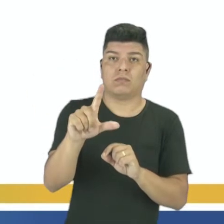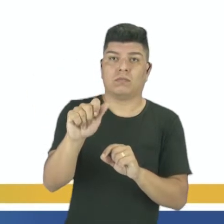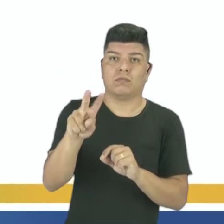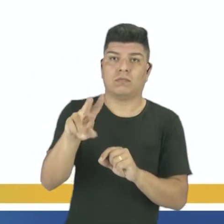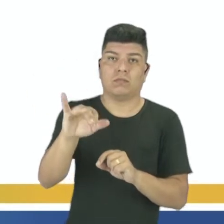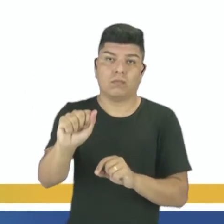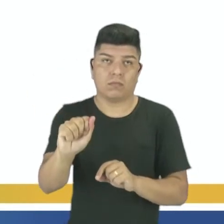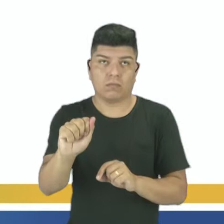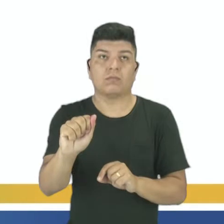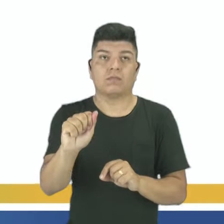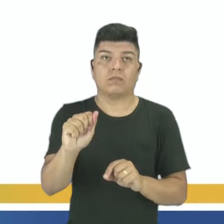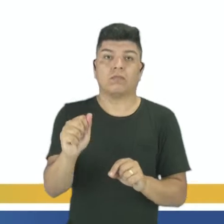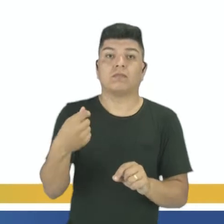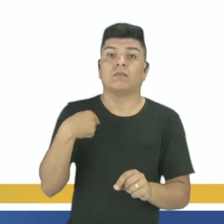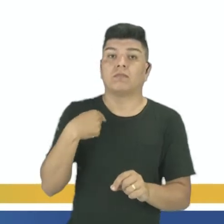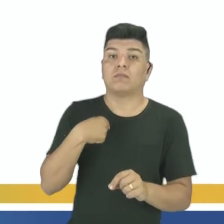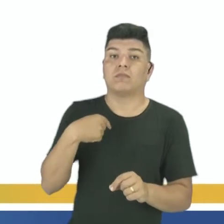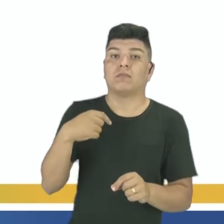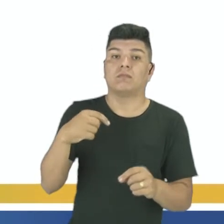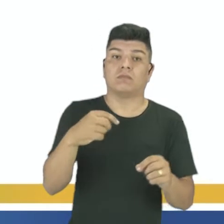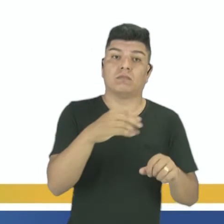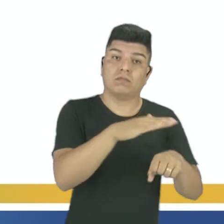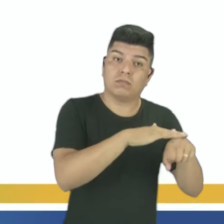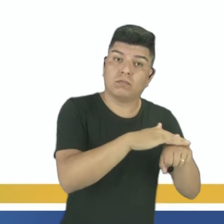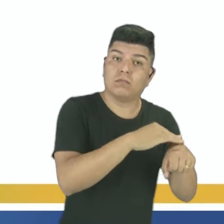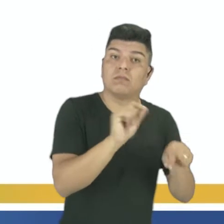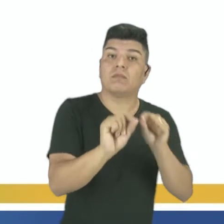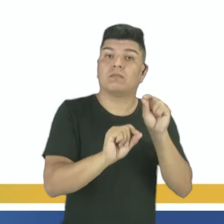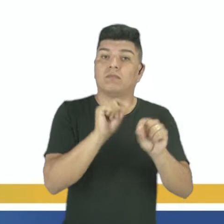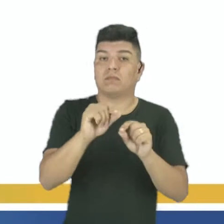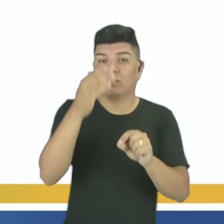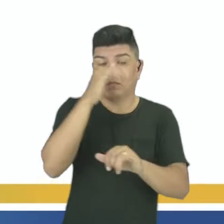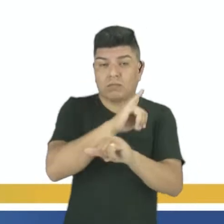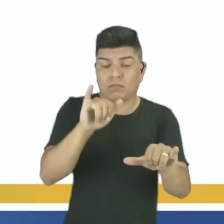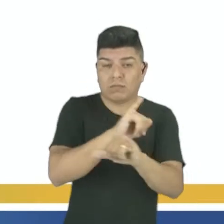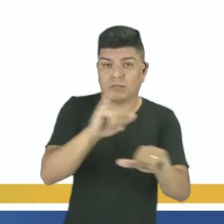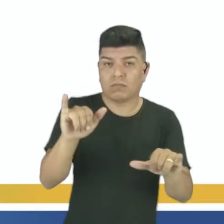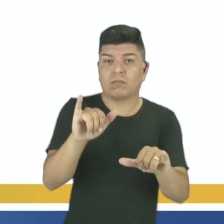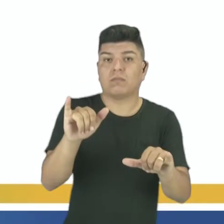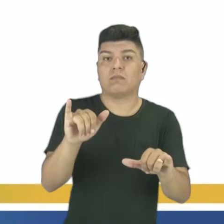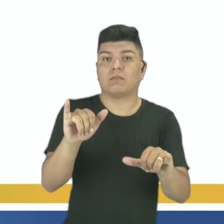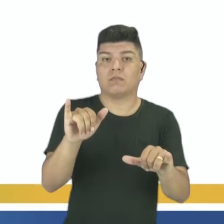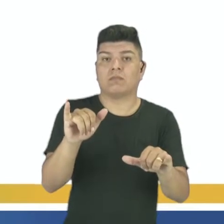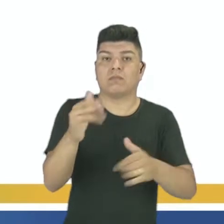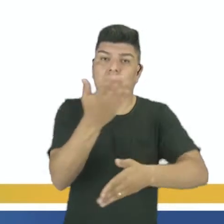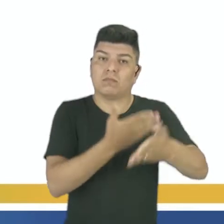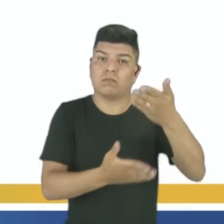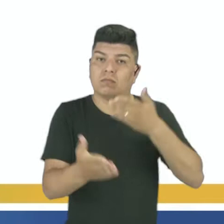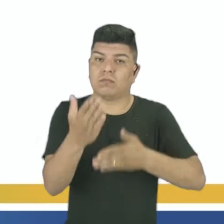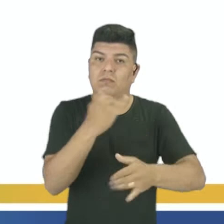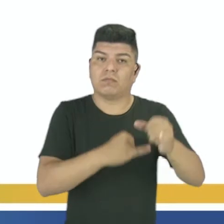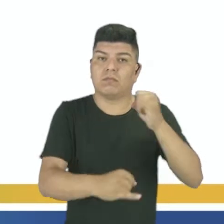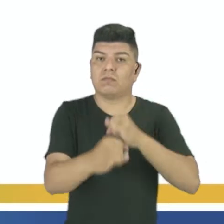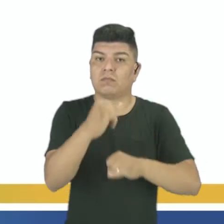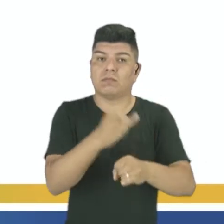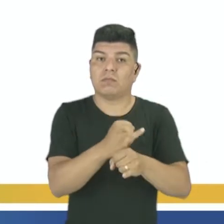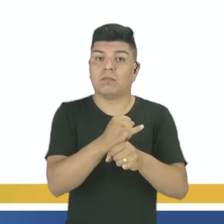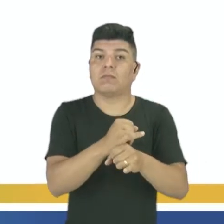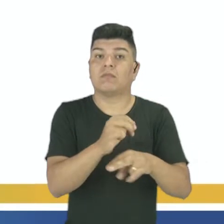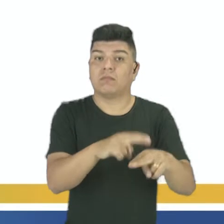Lefebvre. O centro de debate é saber como as informações são disseminadas na rede.